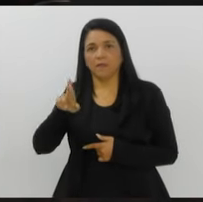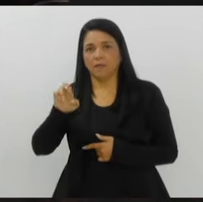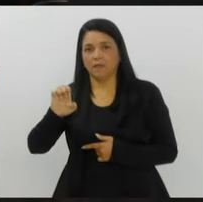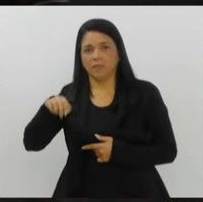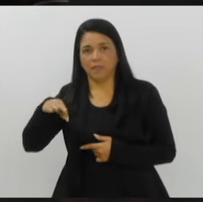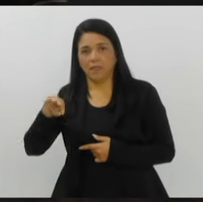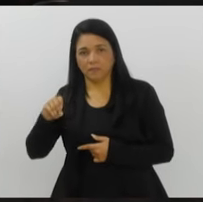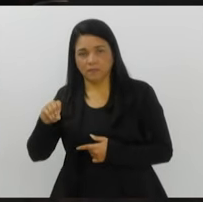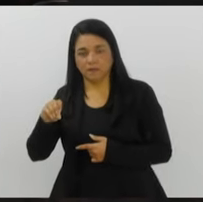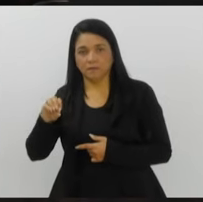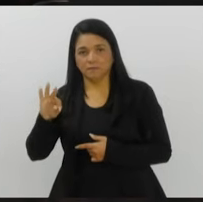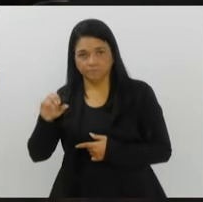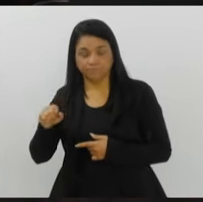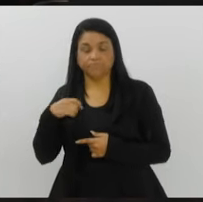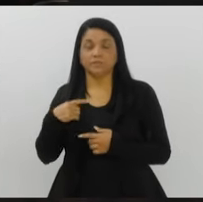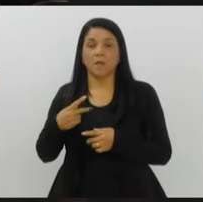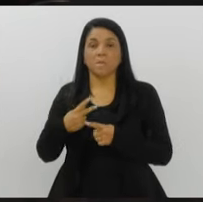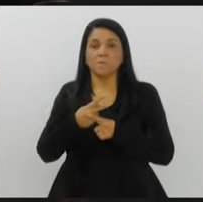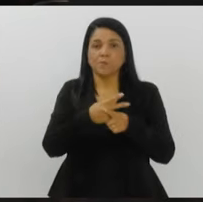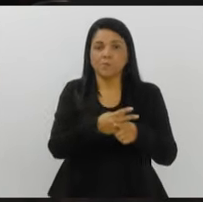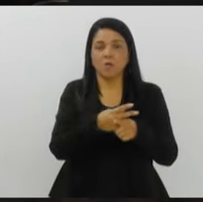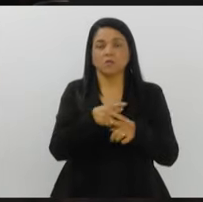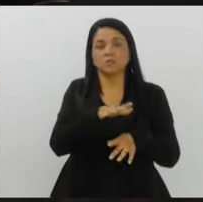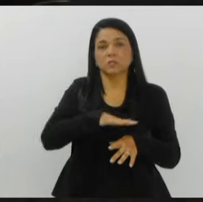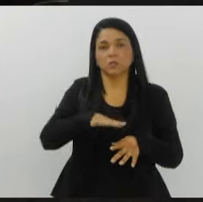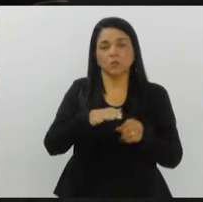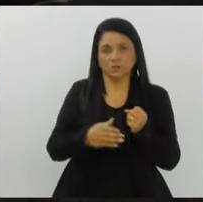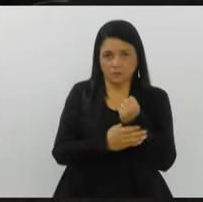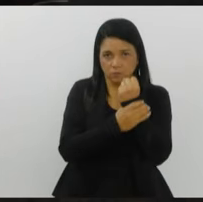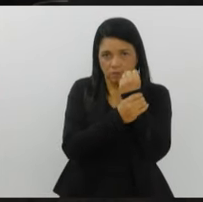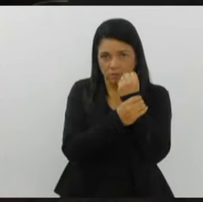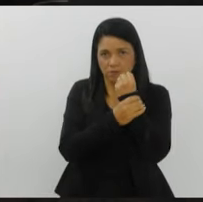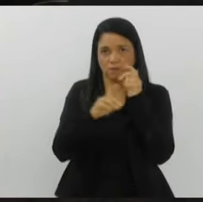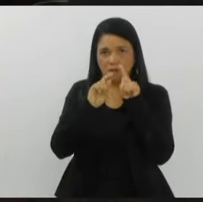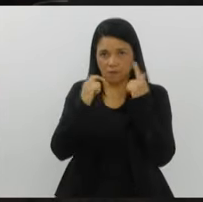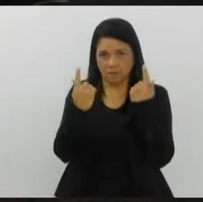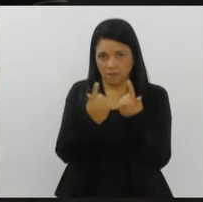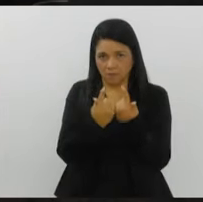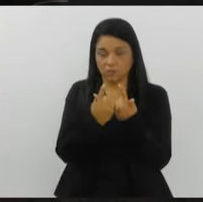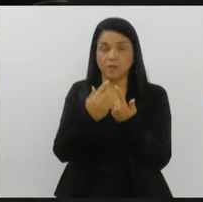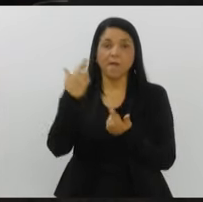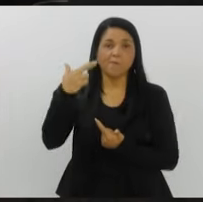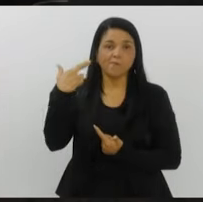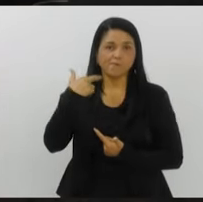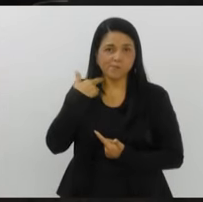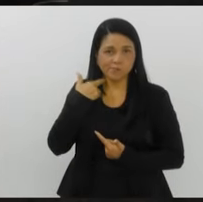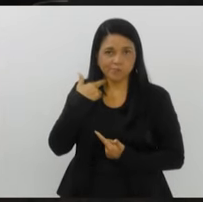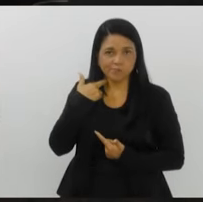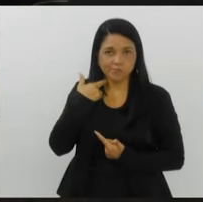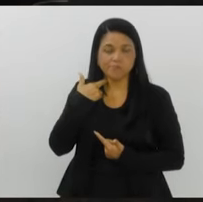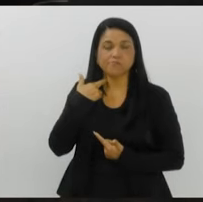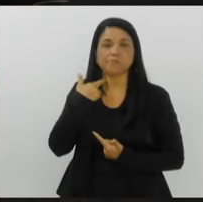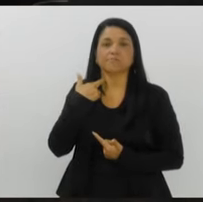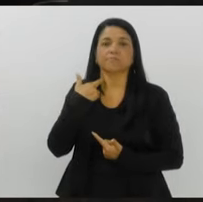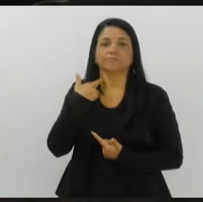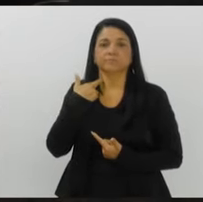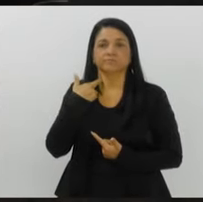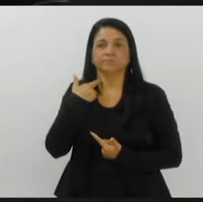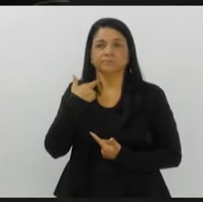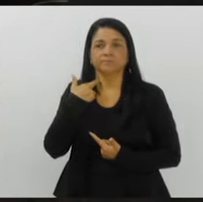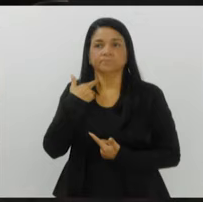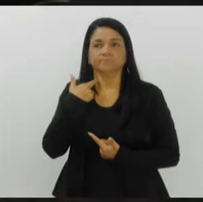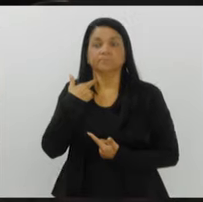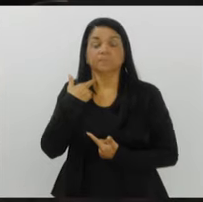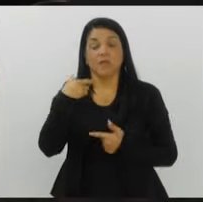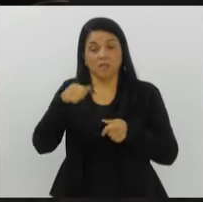de segurança da Assembleia Legislativa, né? E a Procuradoria levar esses casos até... A gente está falando